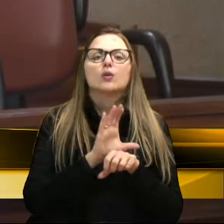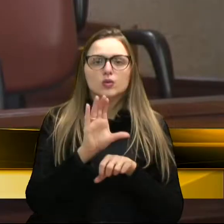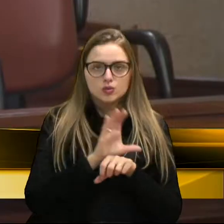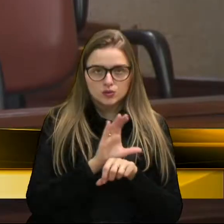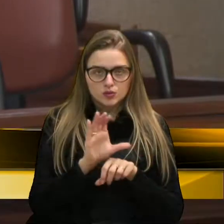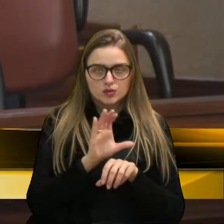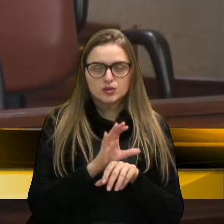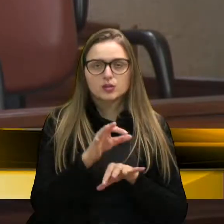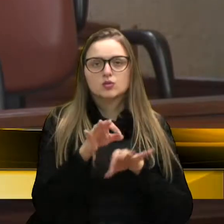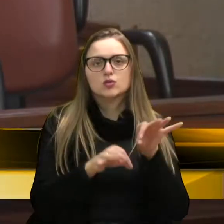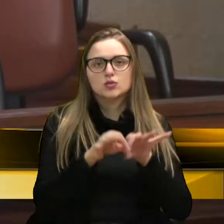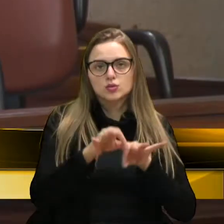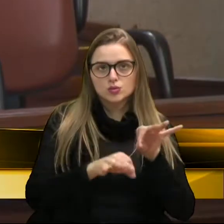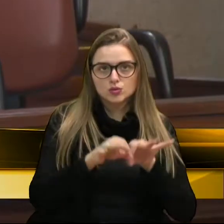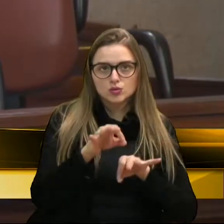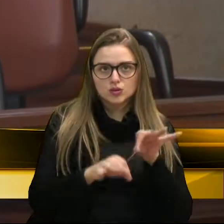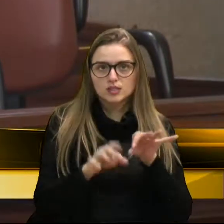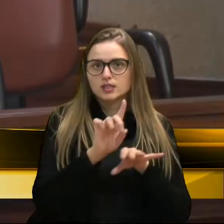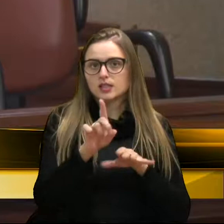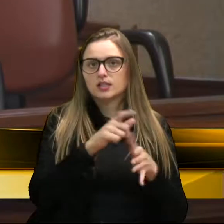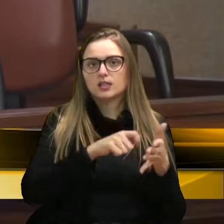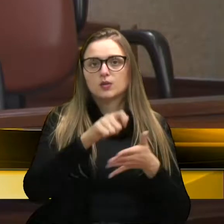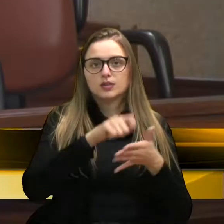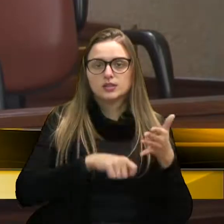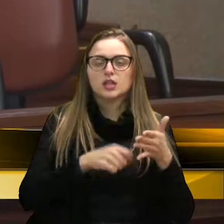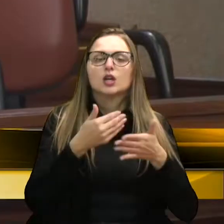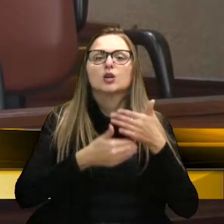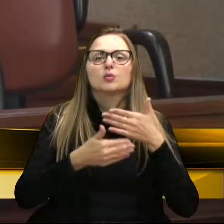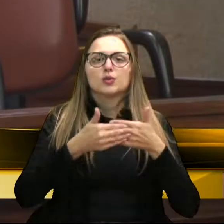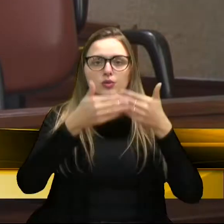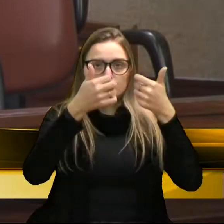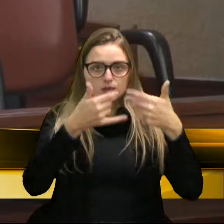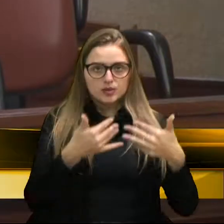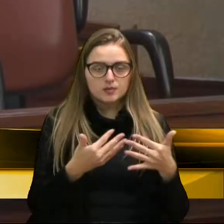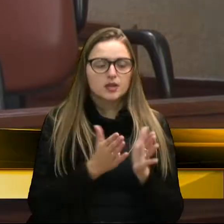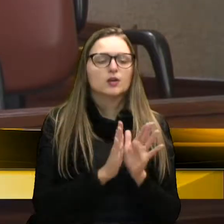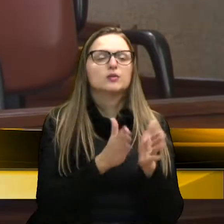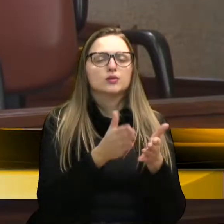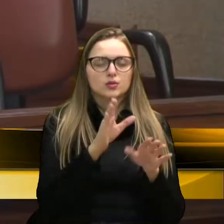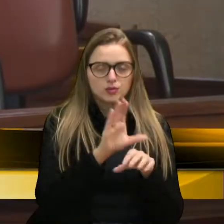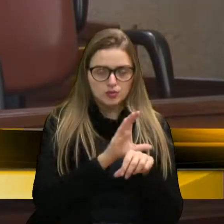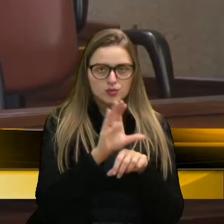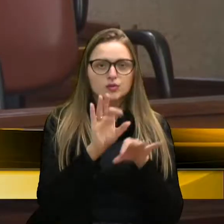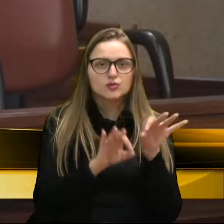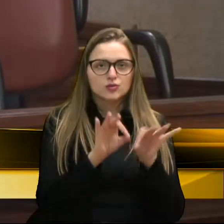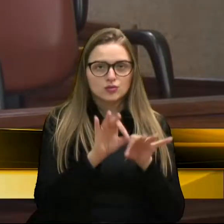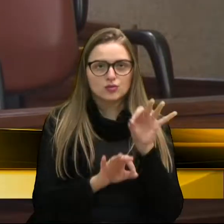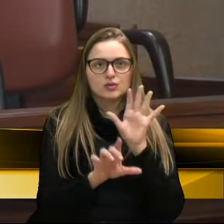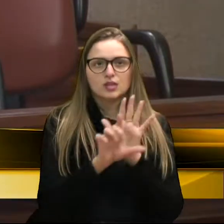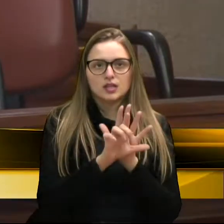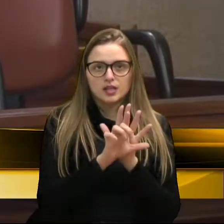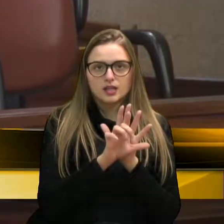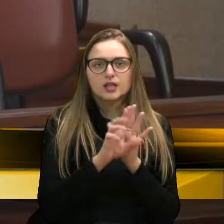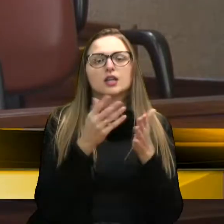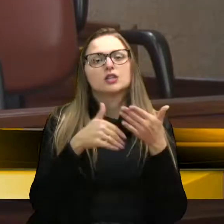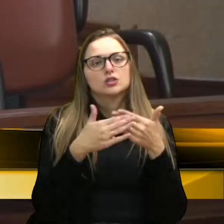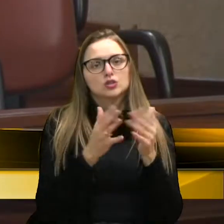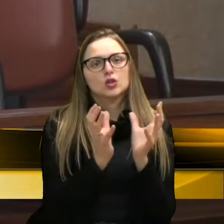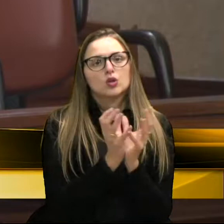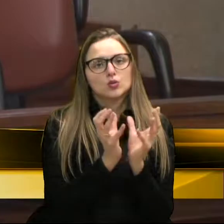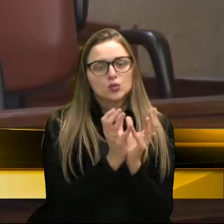e legais do veto. Pelas razões apresentadas, esta Comissão de Constituição, Justiça e Legislação, por seus